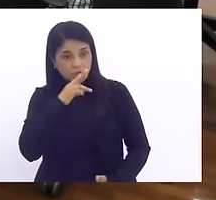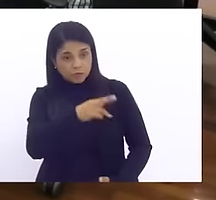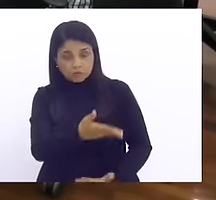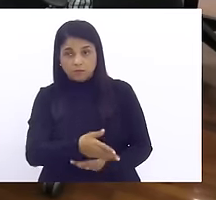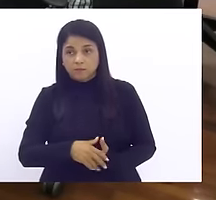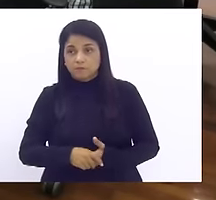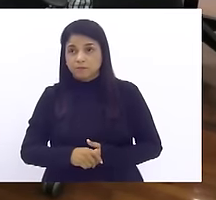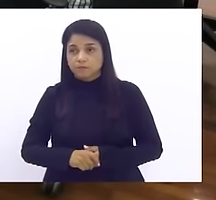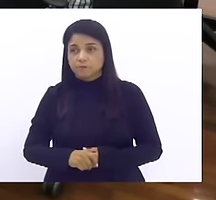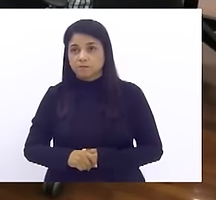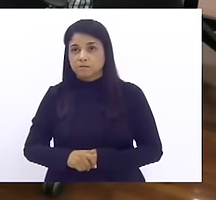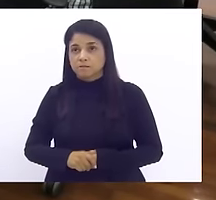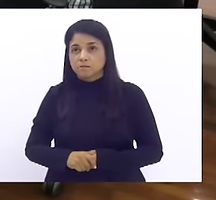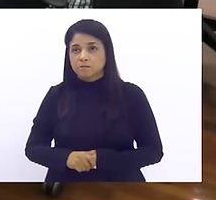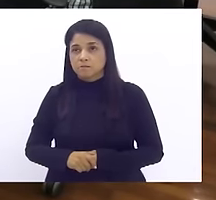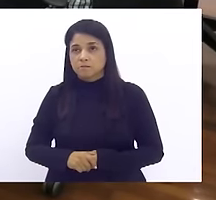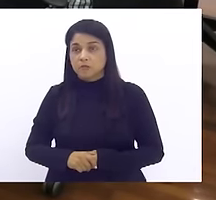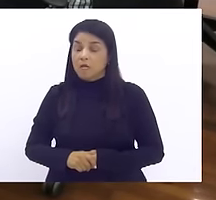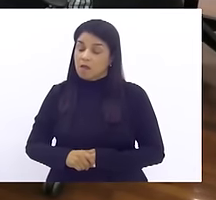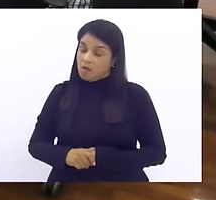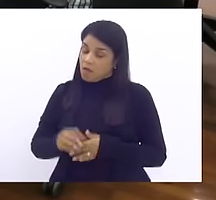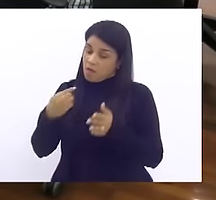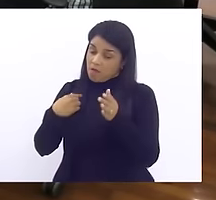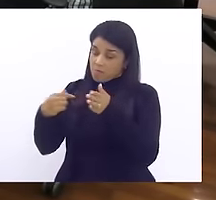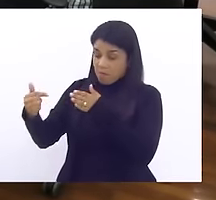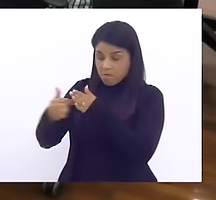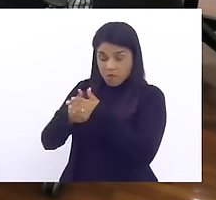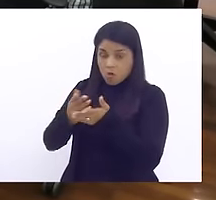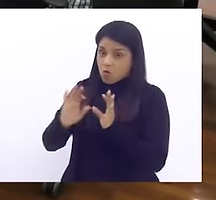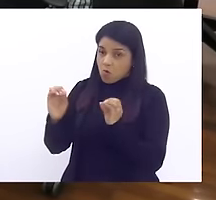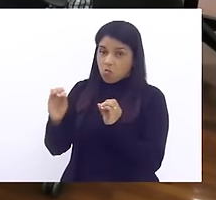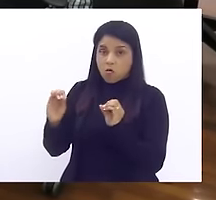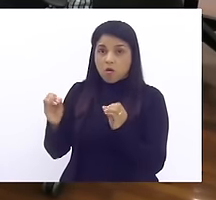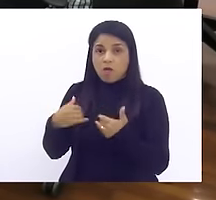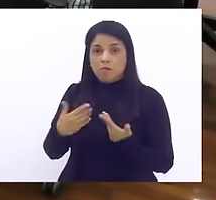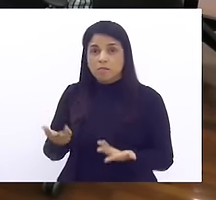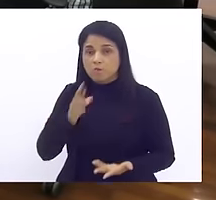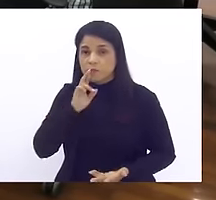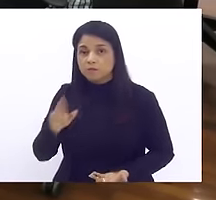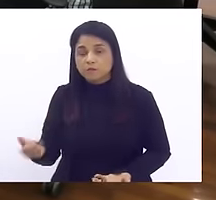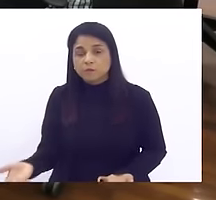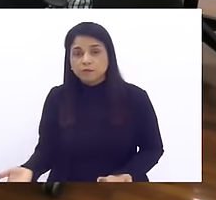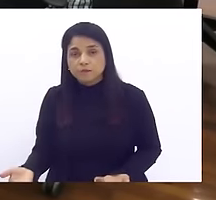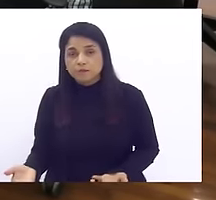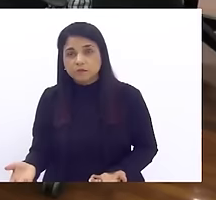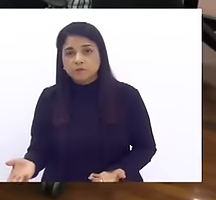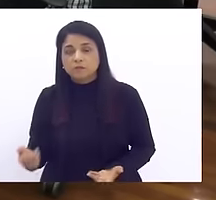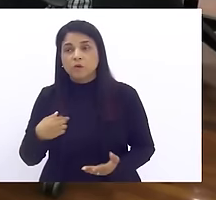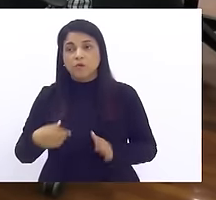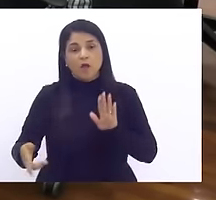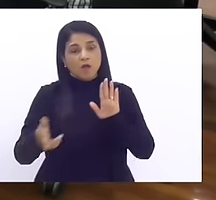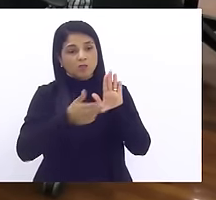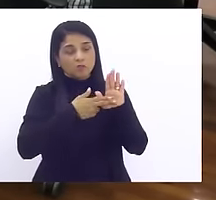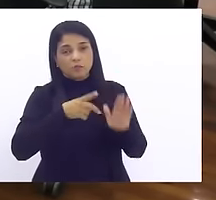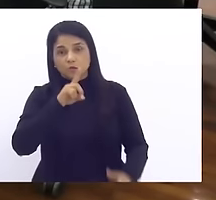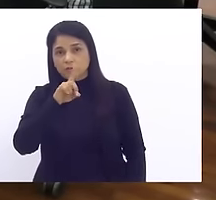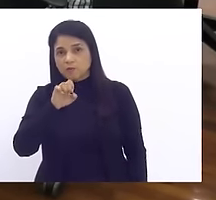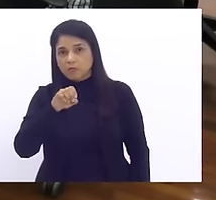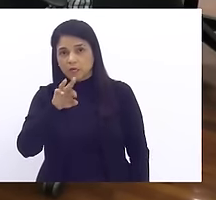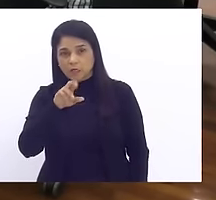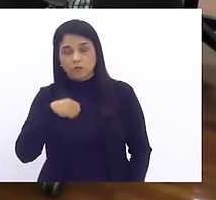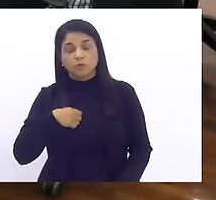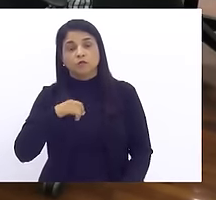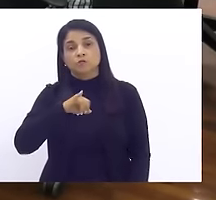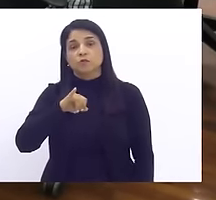Rodrigo a minha pergunta que eu não respondeu ainda nós Assumimos o dentro presente Leonardo Matias foi